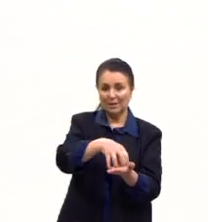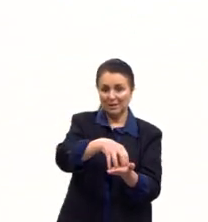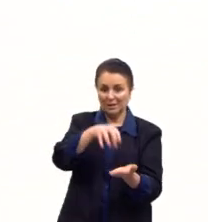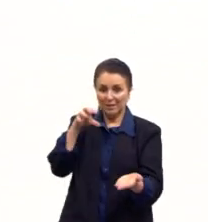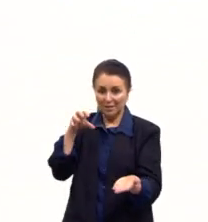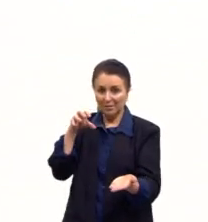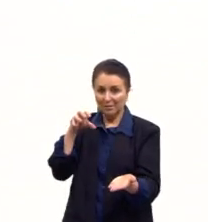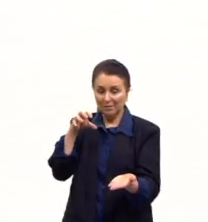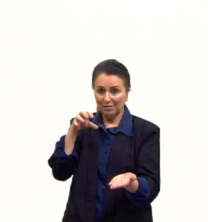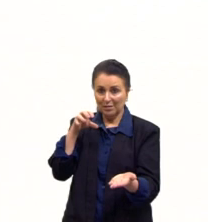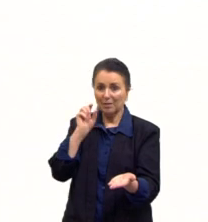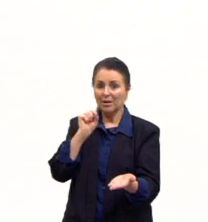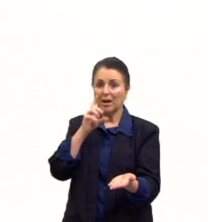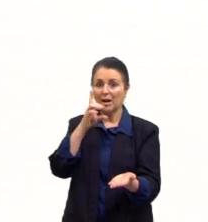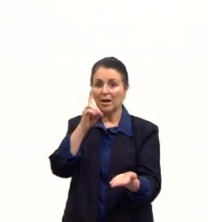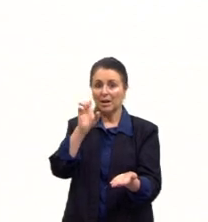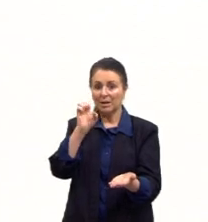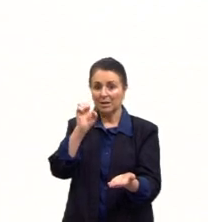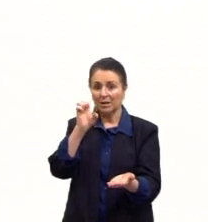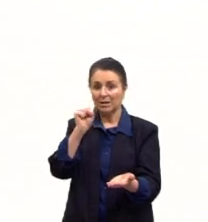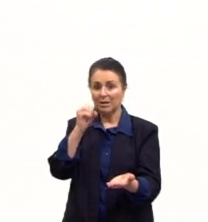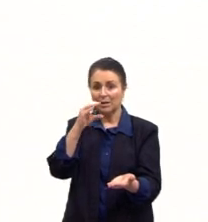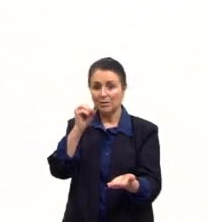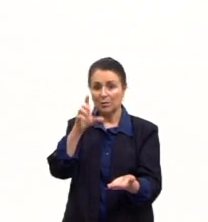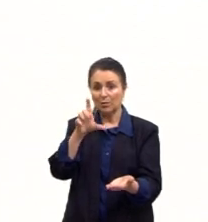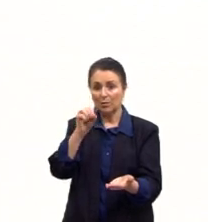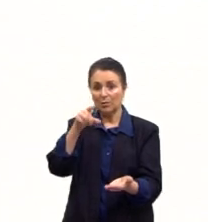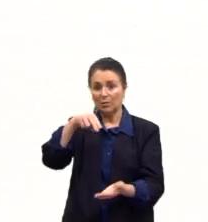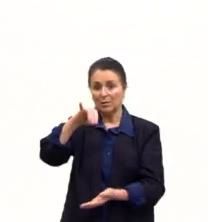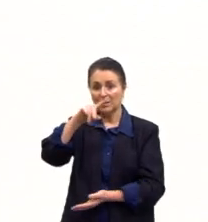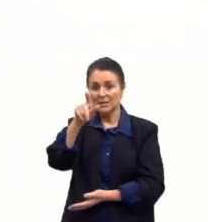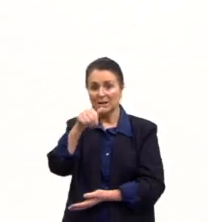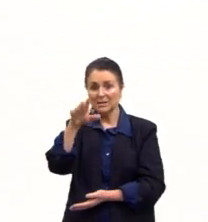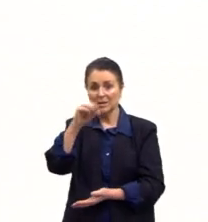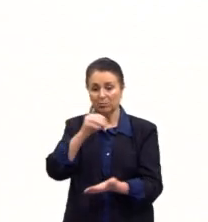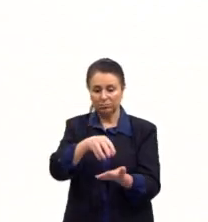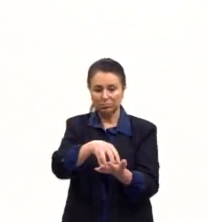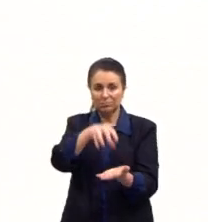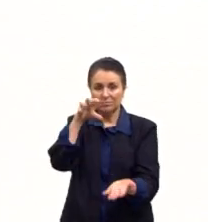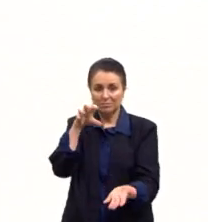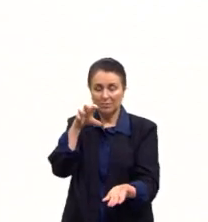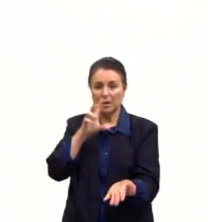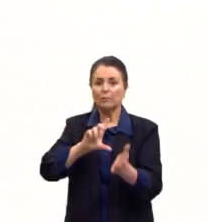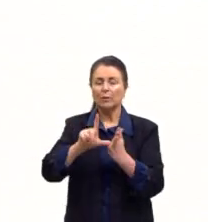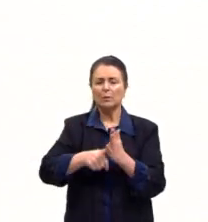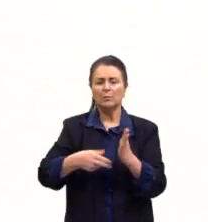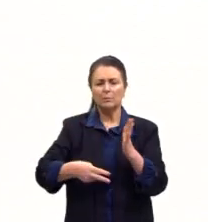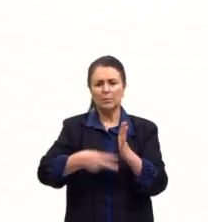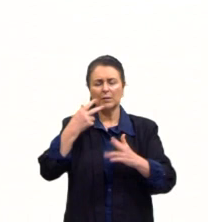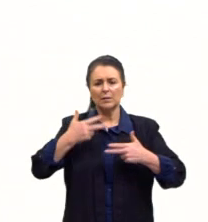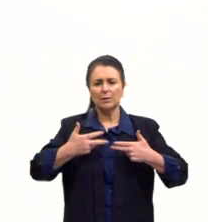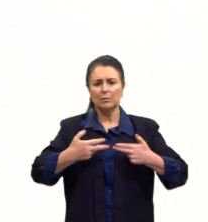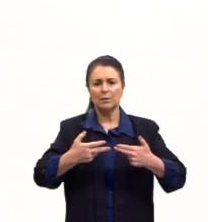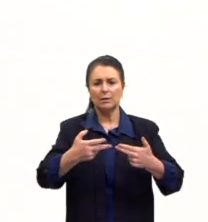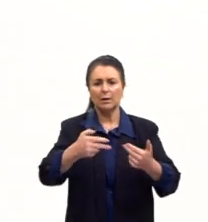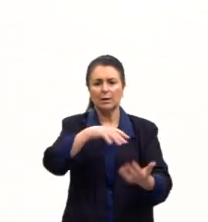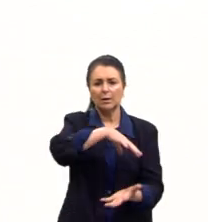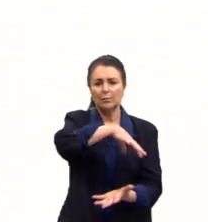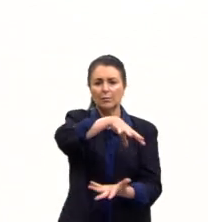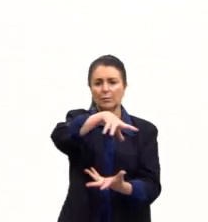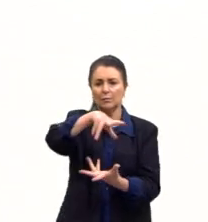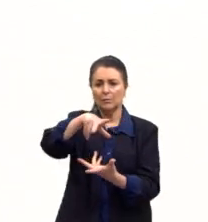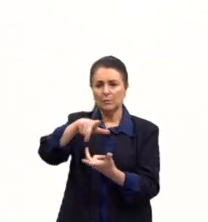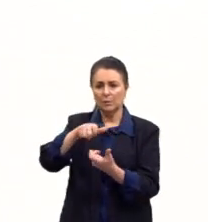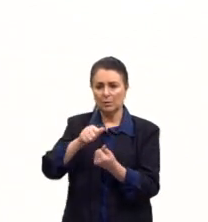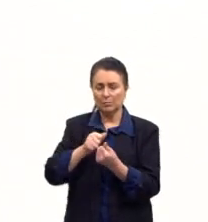ela foi uma descolonização na gente chama de tarde muito rápida né que após a Segunda Guerra Mundial como a gente na segunda guerra mundial